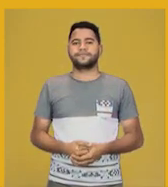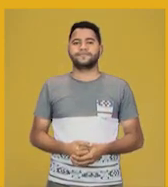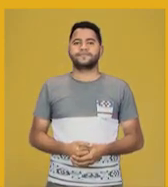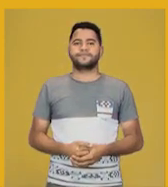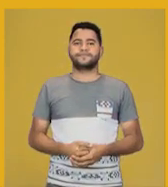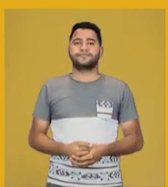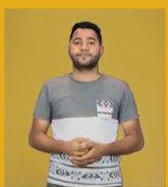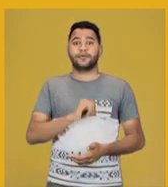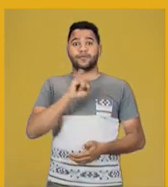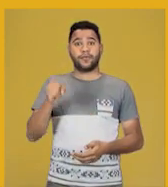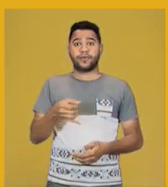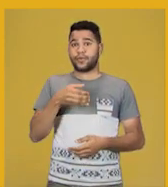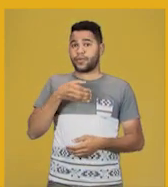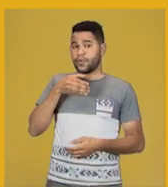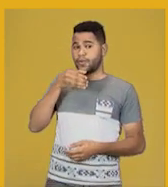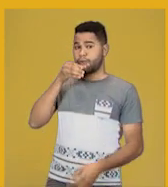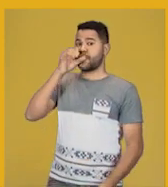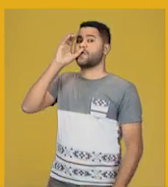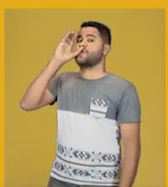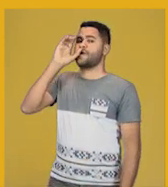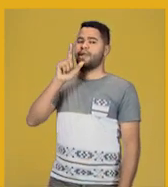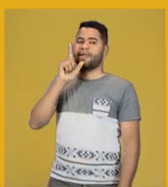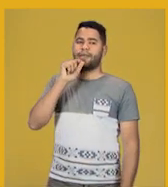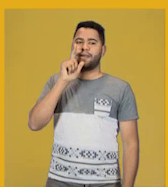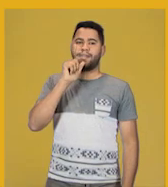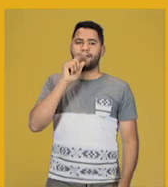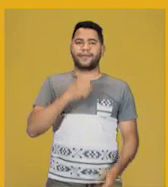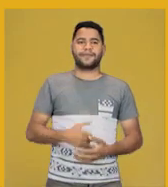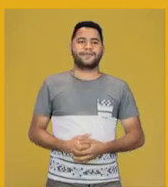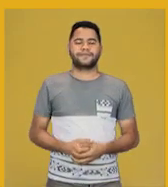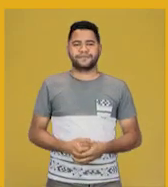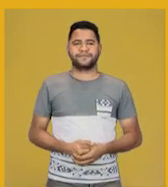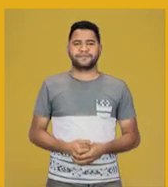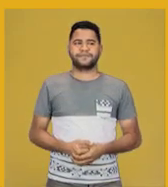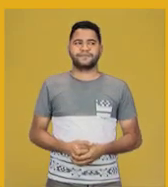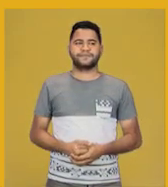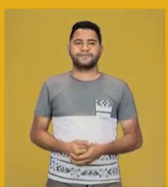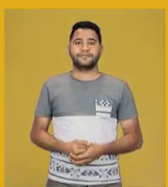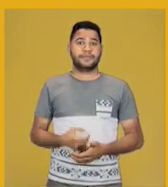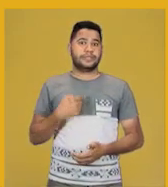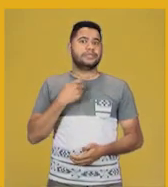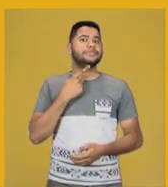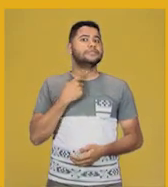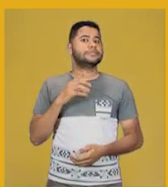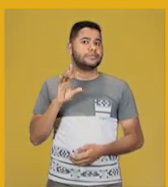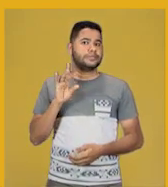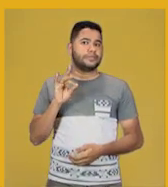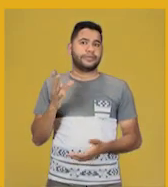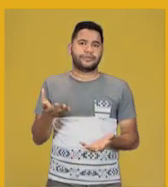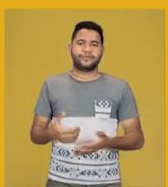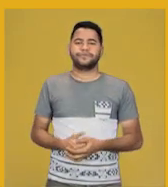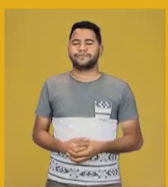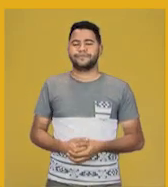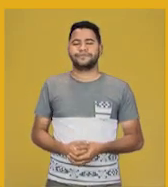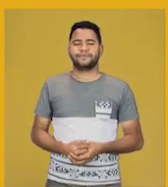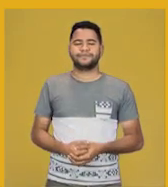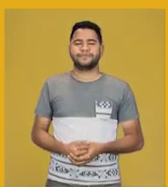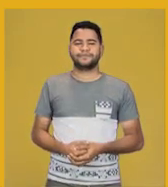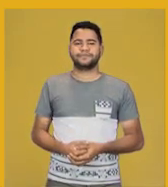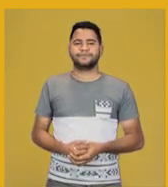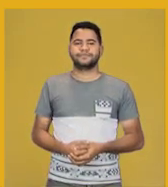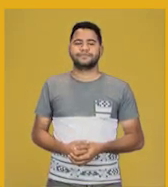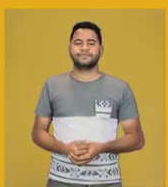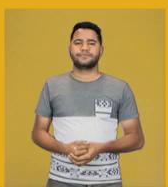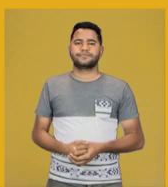texto de vocês ok Oi Lete me drink some water talk about water By The Way I'm